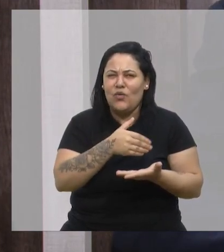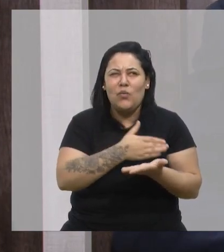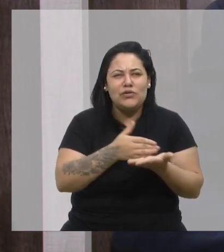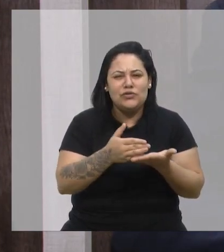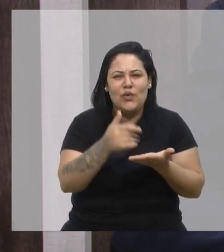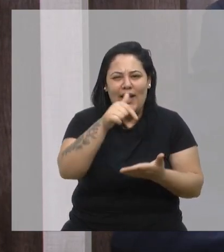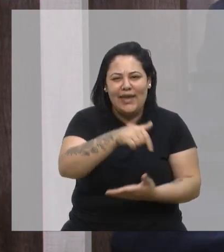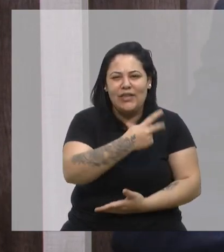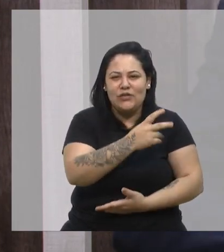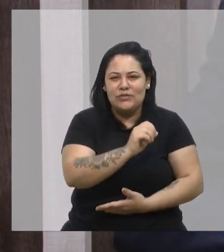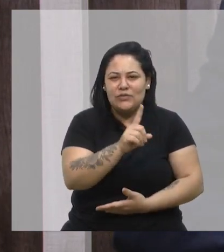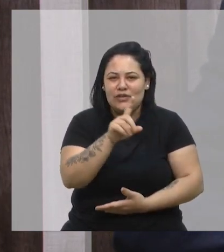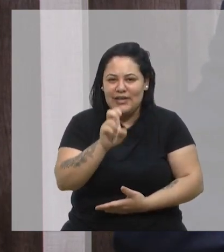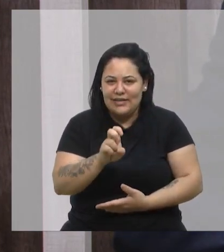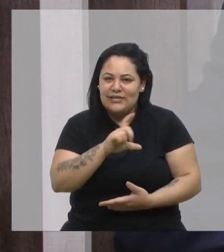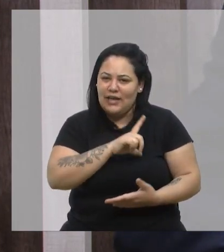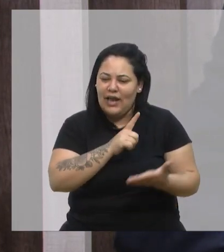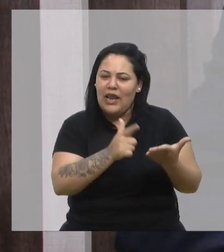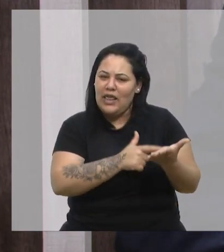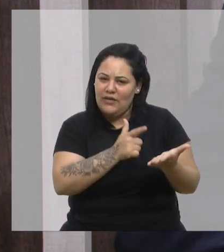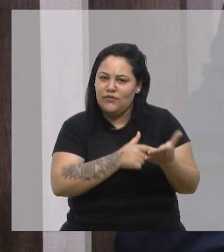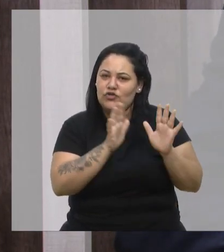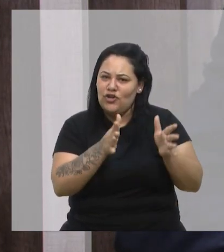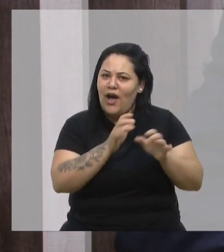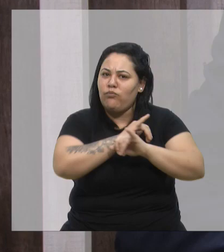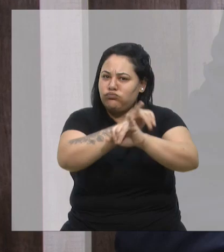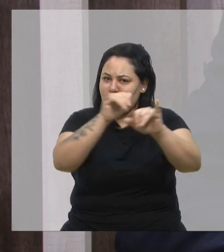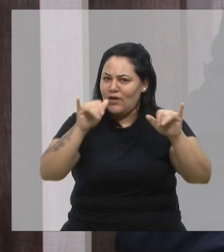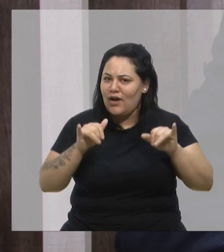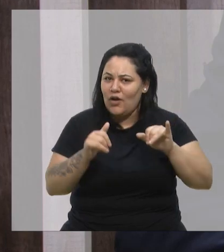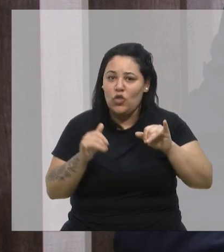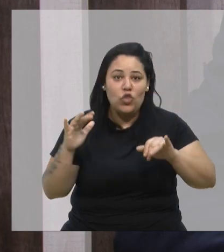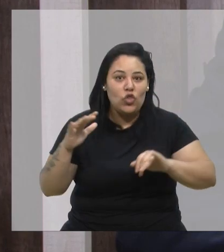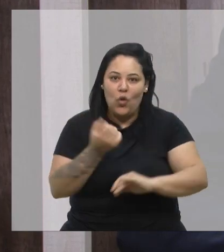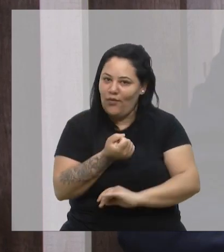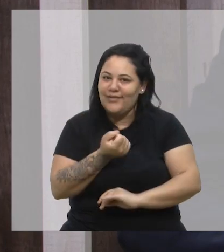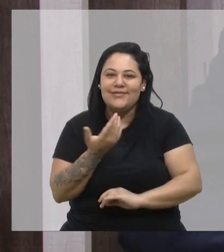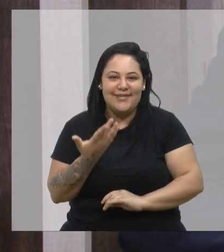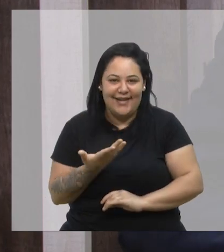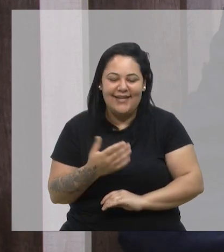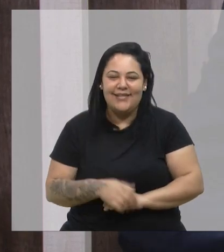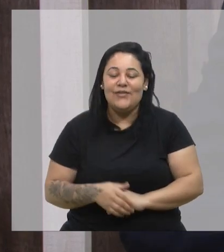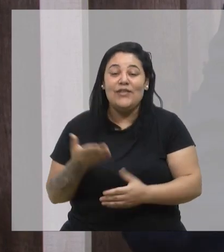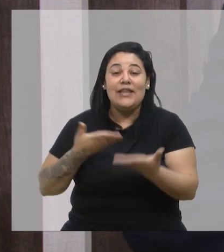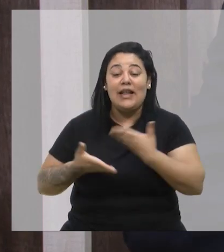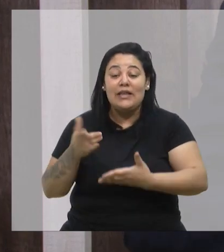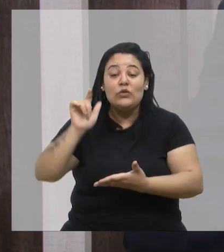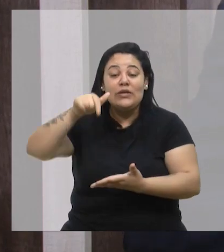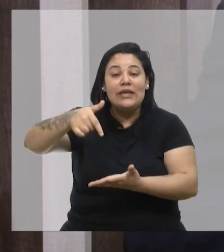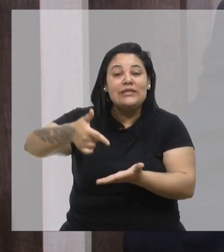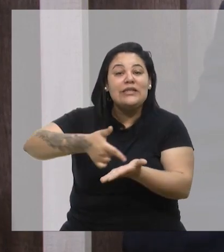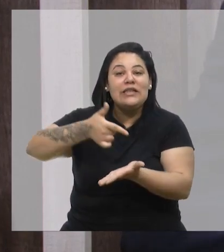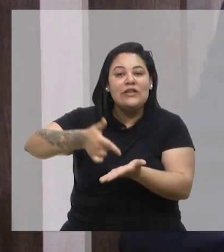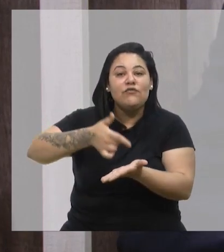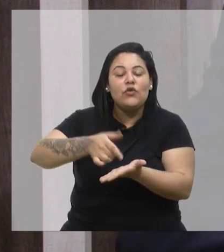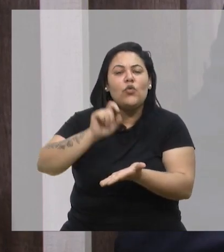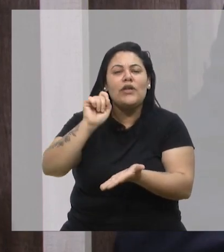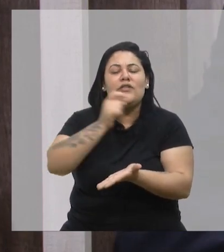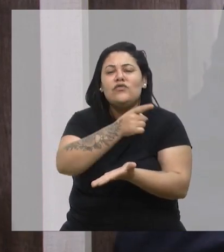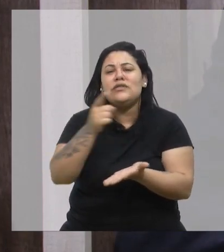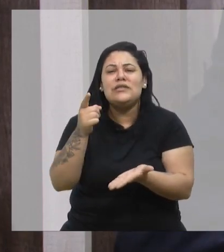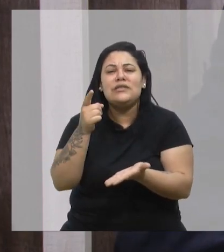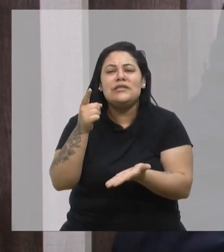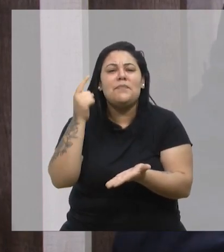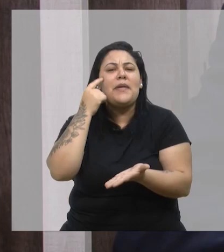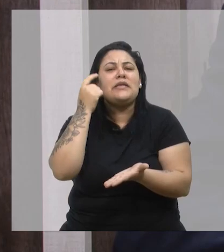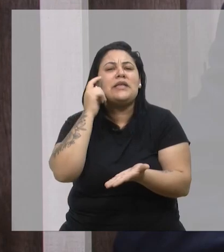desde 2015. As obras de vocês vêm sendo divulgadas aqui, todas praticamente. E estou aqui tratando do Machado. O